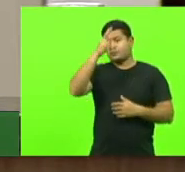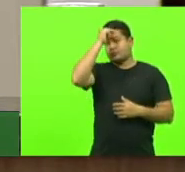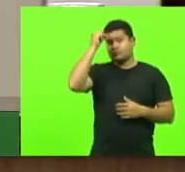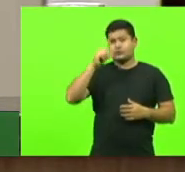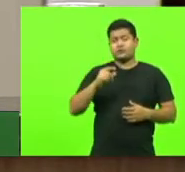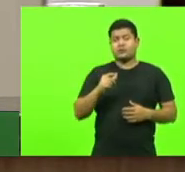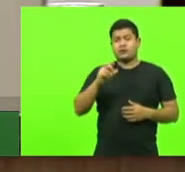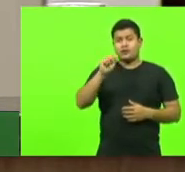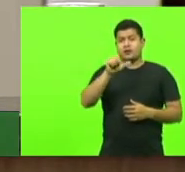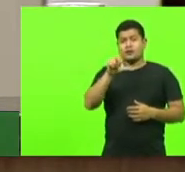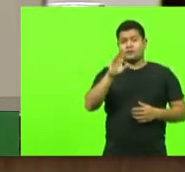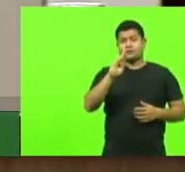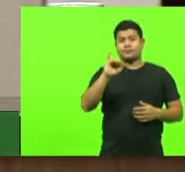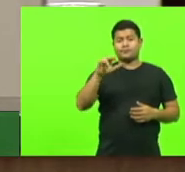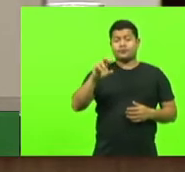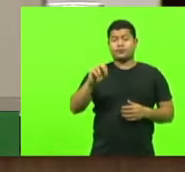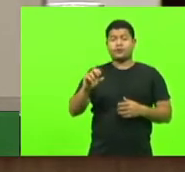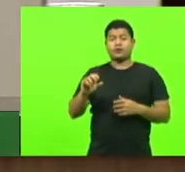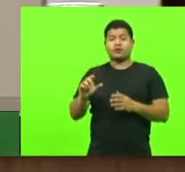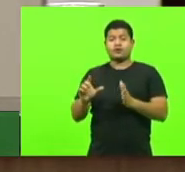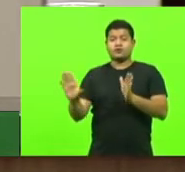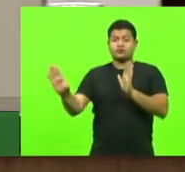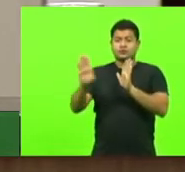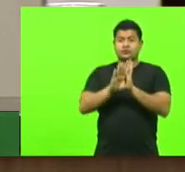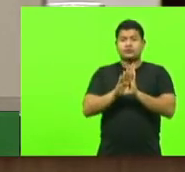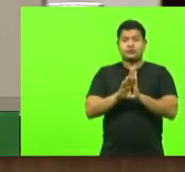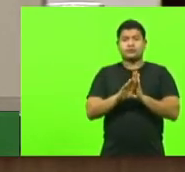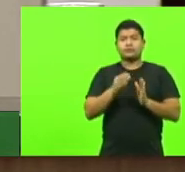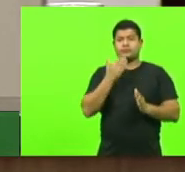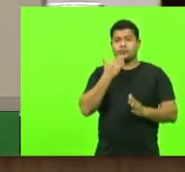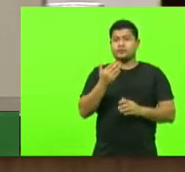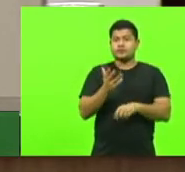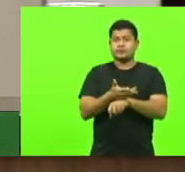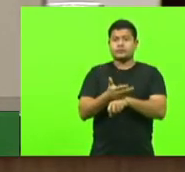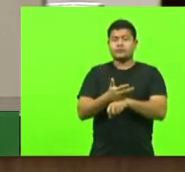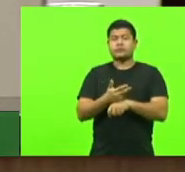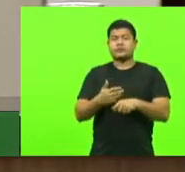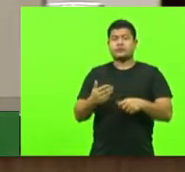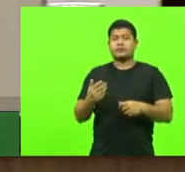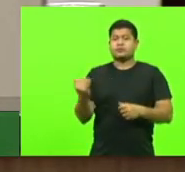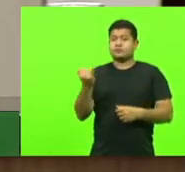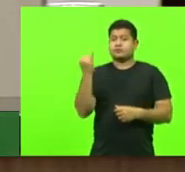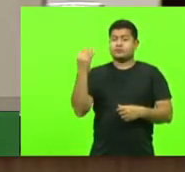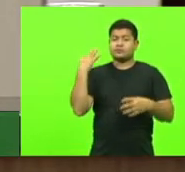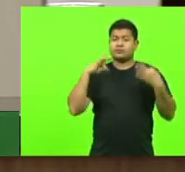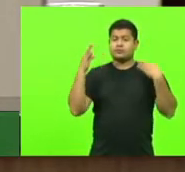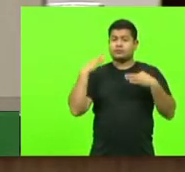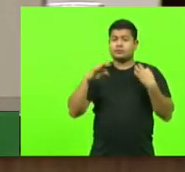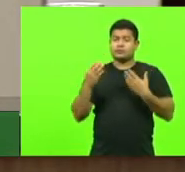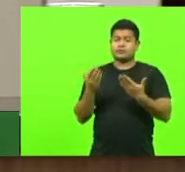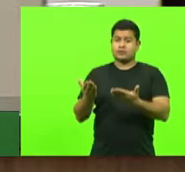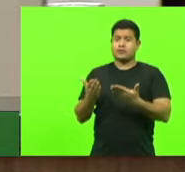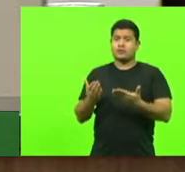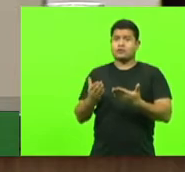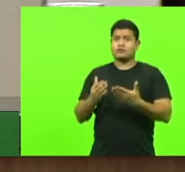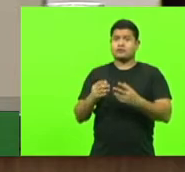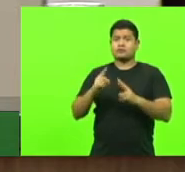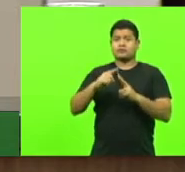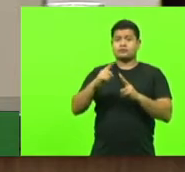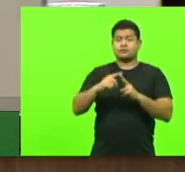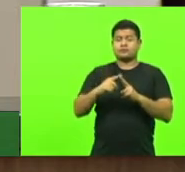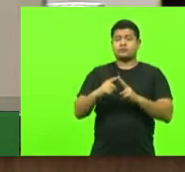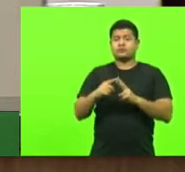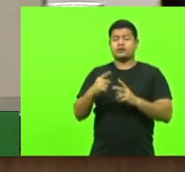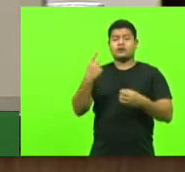quando deu a entrada da matéria aqui na casa, pedindo prioridade, explicando a importância turística que vai ser esse projeto para o desenvolvimento dos dois municípios, né,